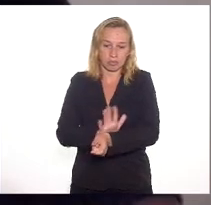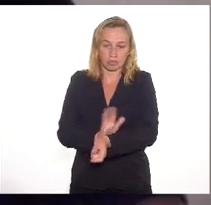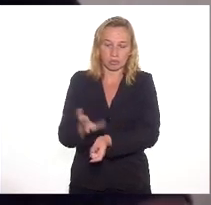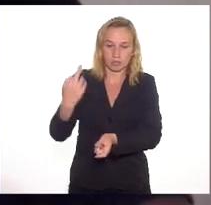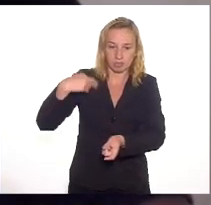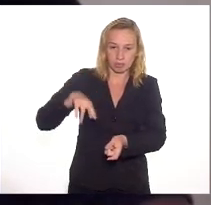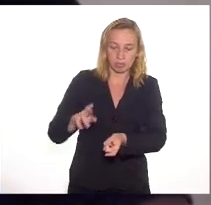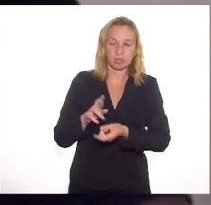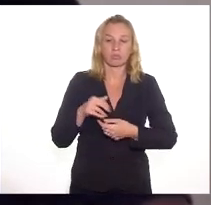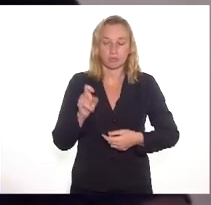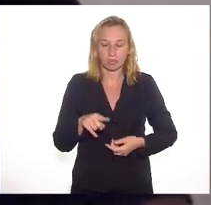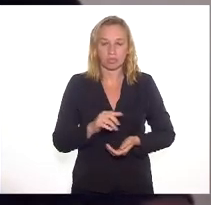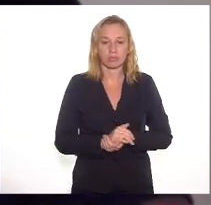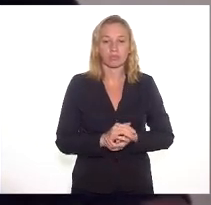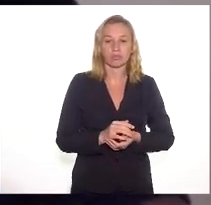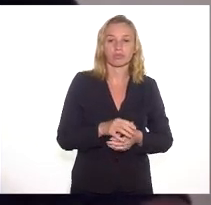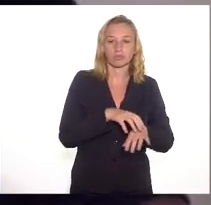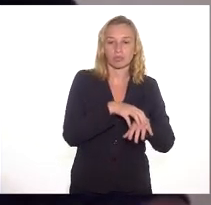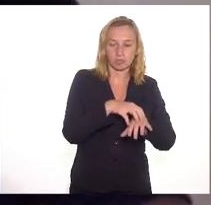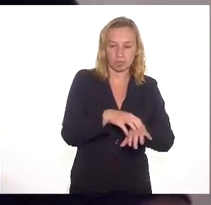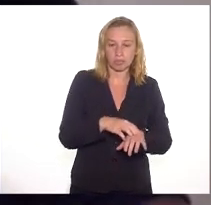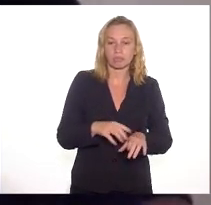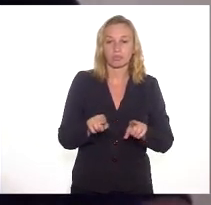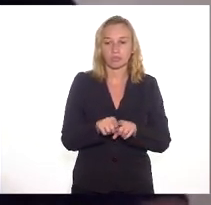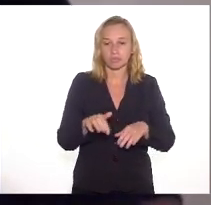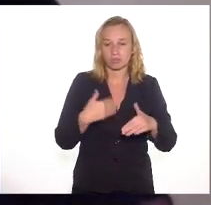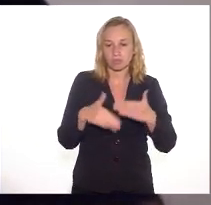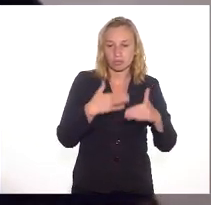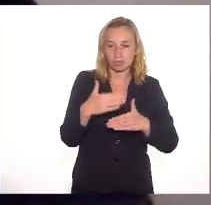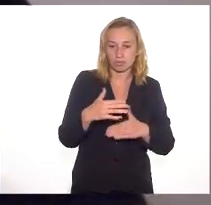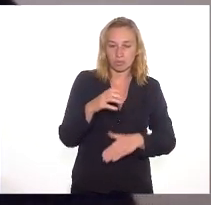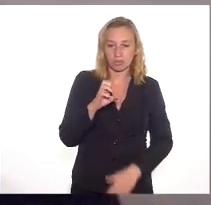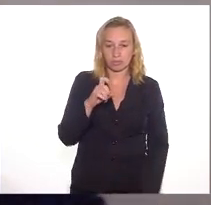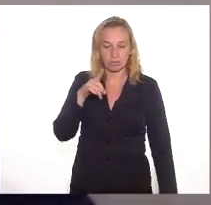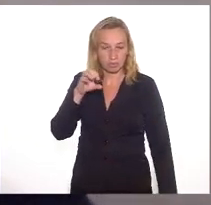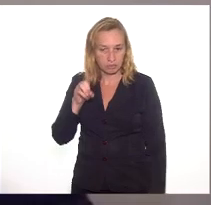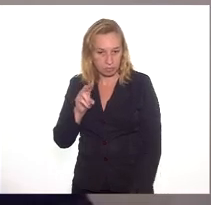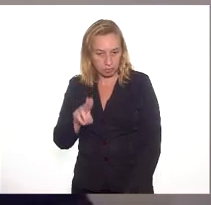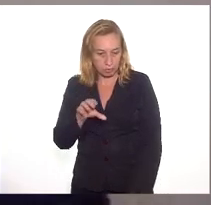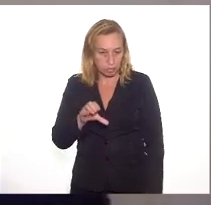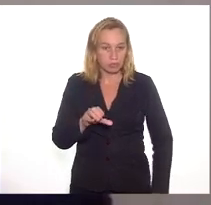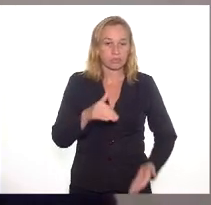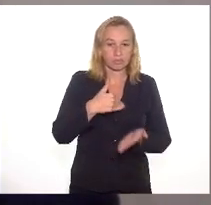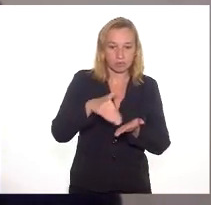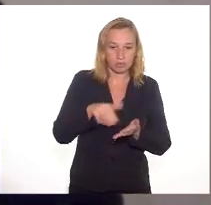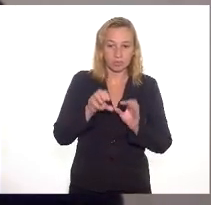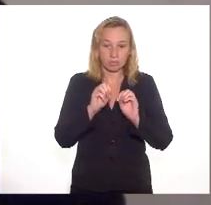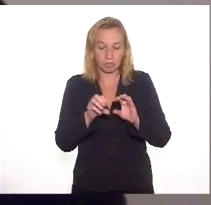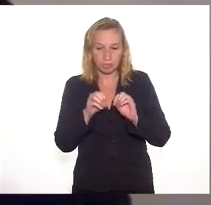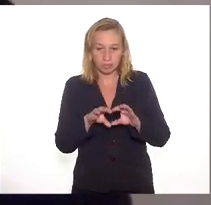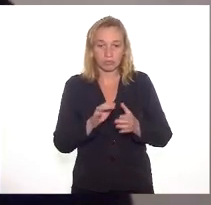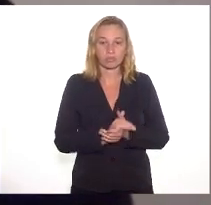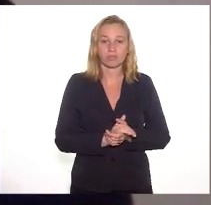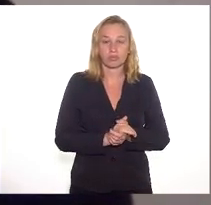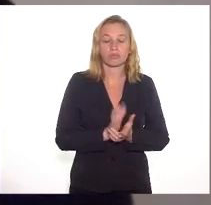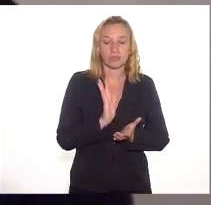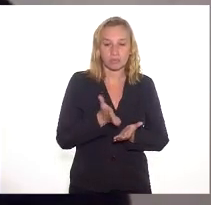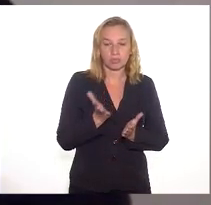crime, nesses transportes, bem como desenvolvido pela SEDUC, Secretaria de Educação. O projeto recebeu